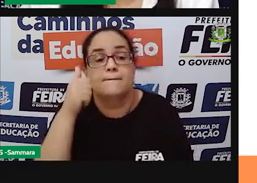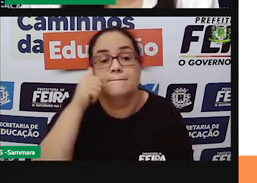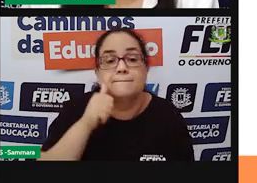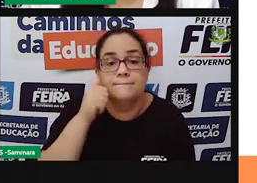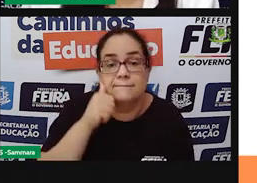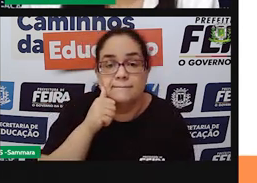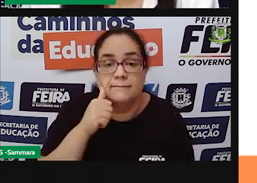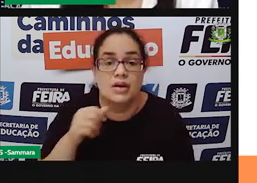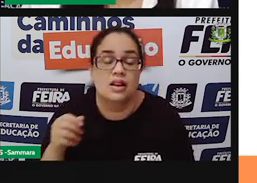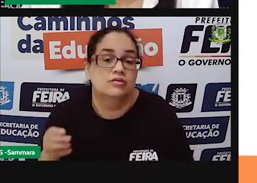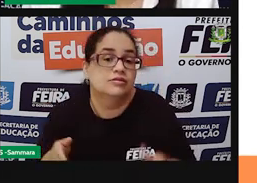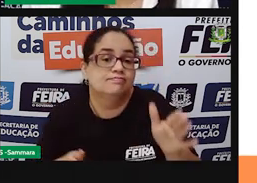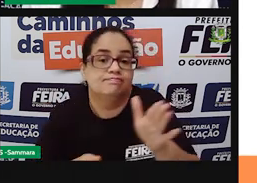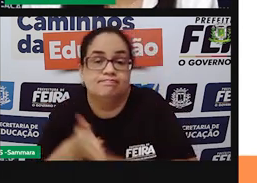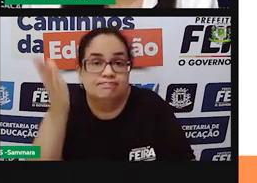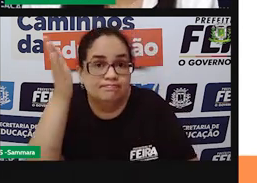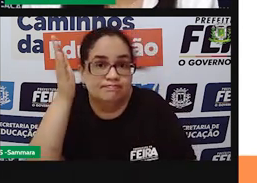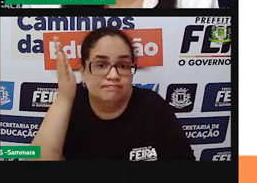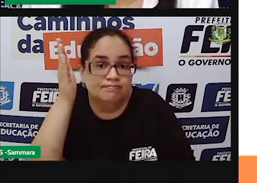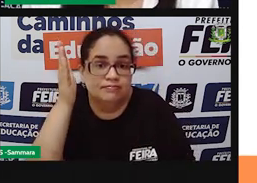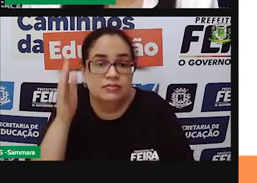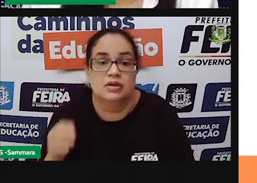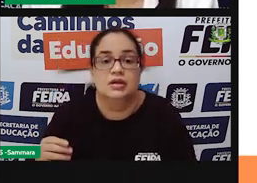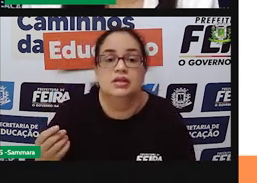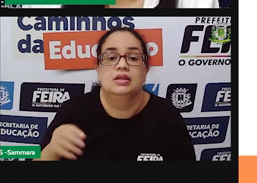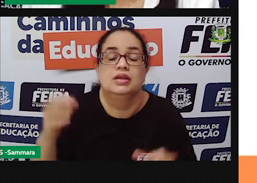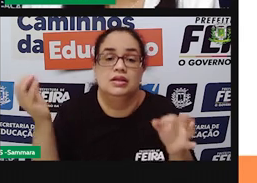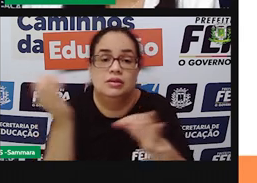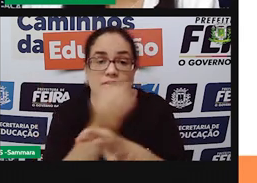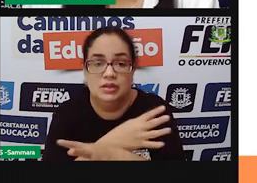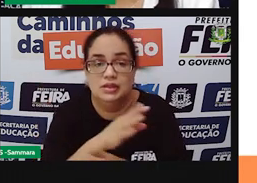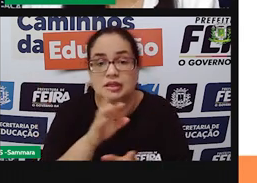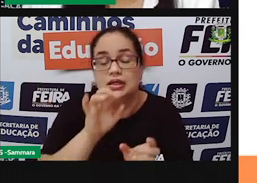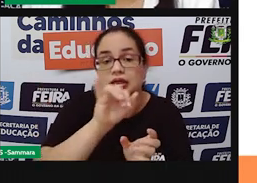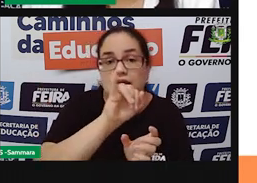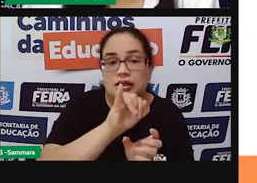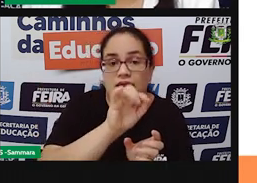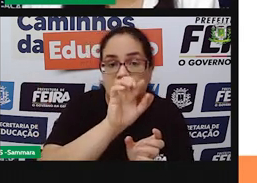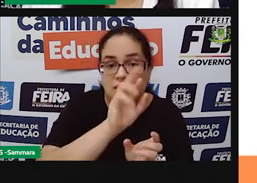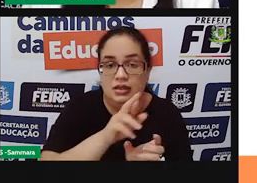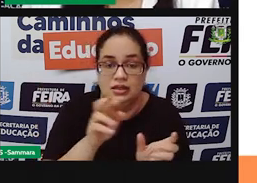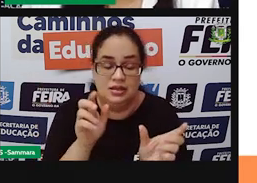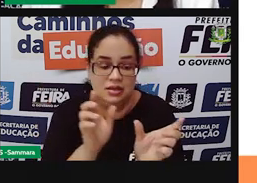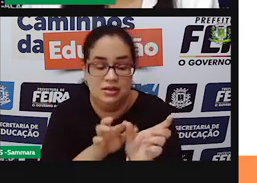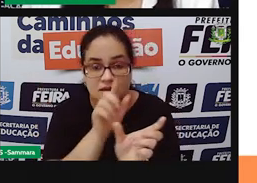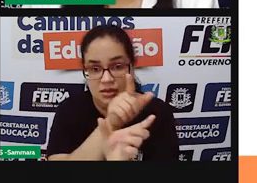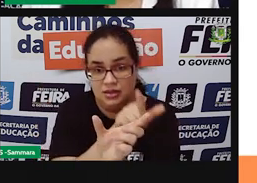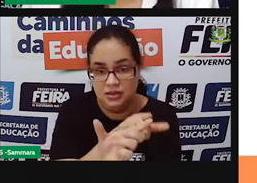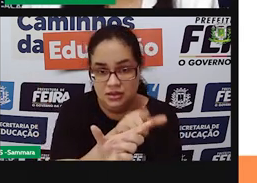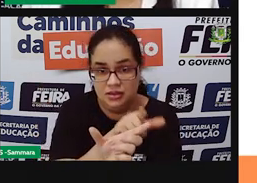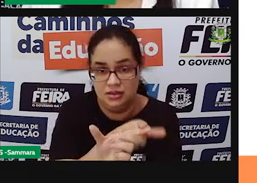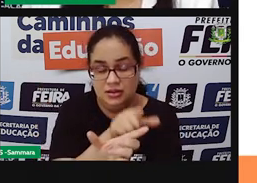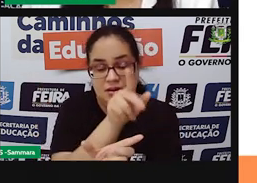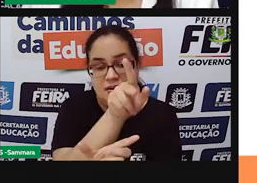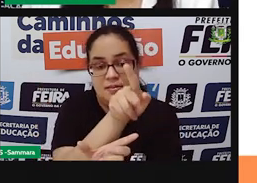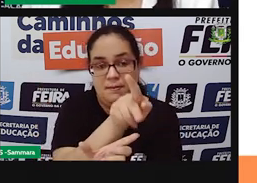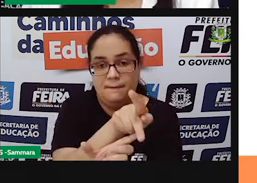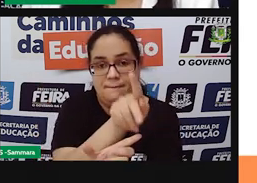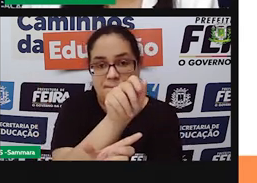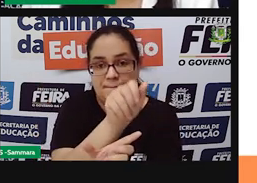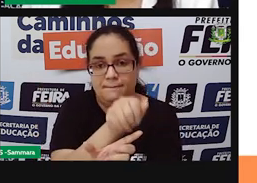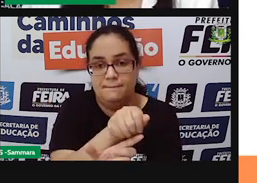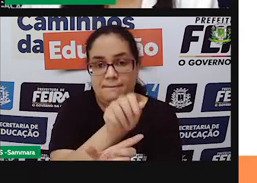palavra partir, terminada em IR. Também a conservação do radical, né, até a letra T,